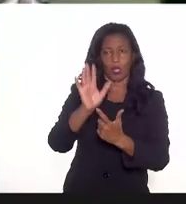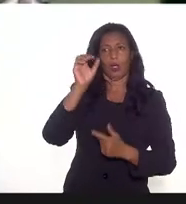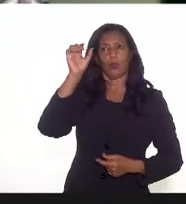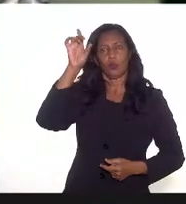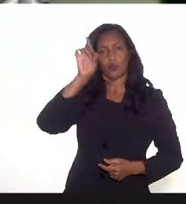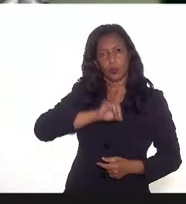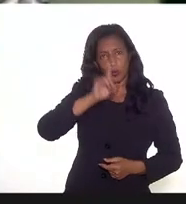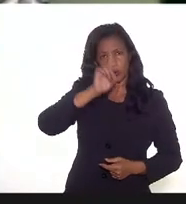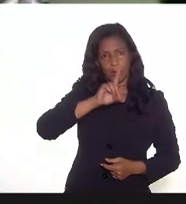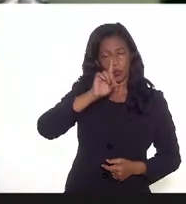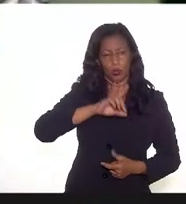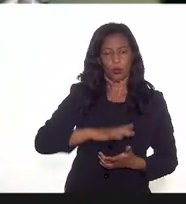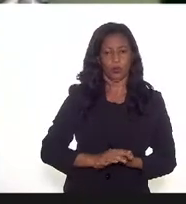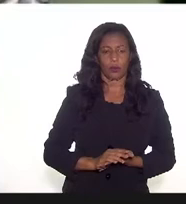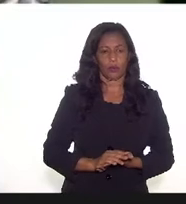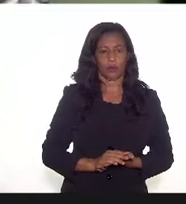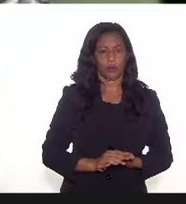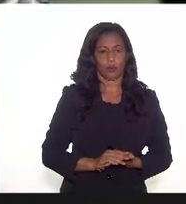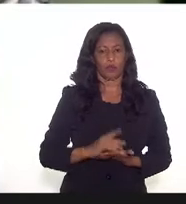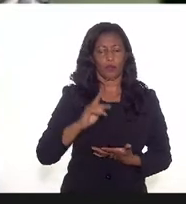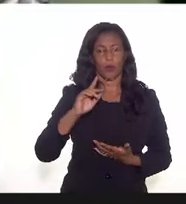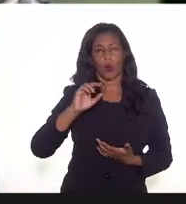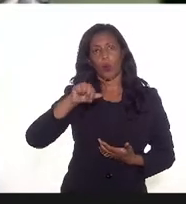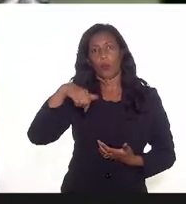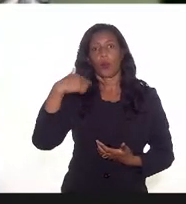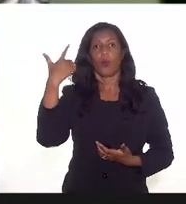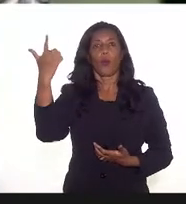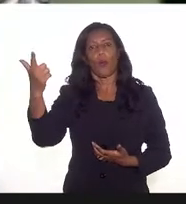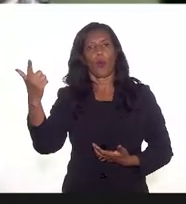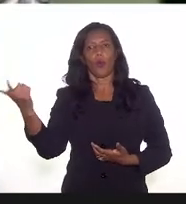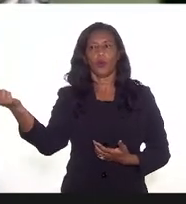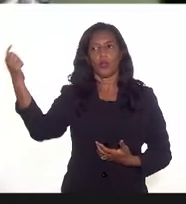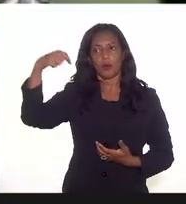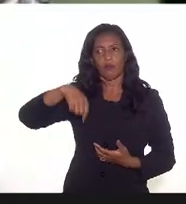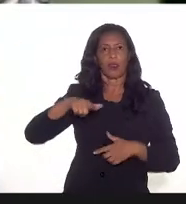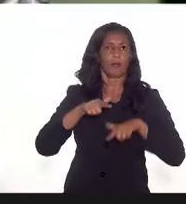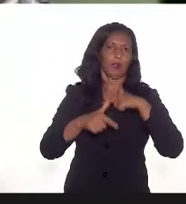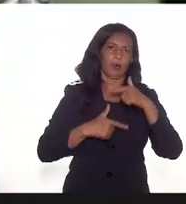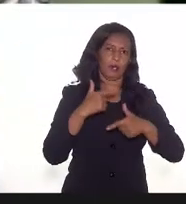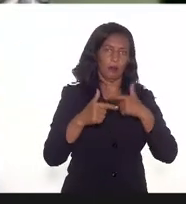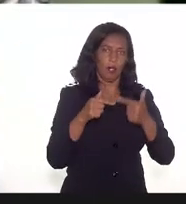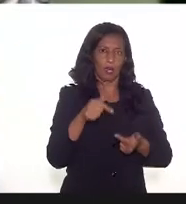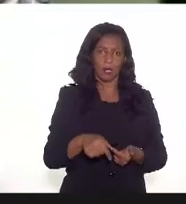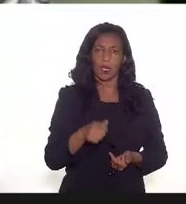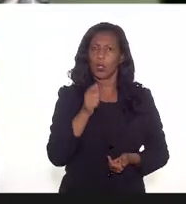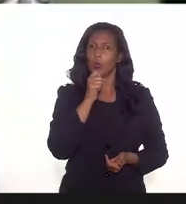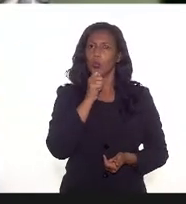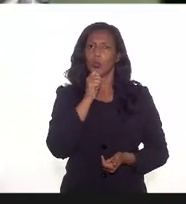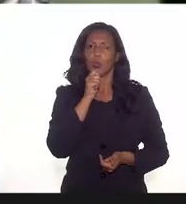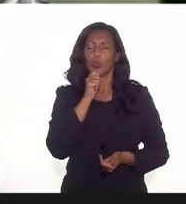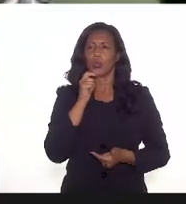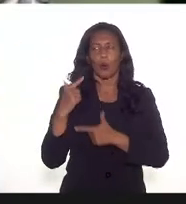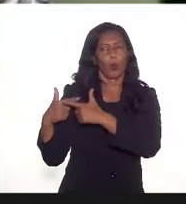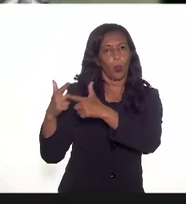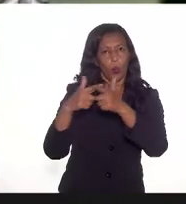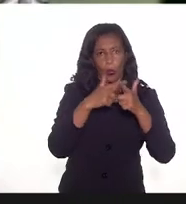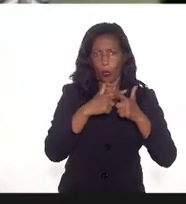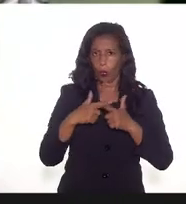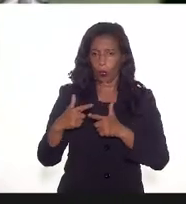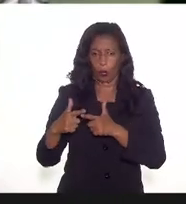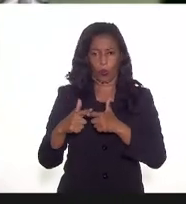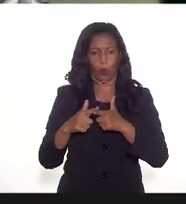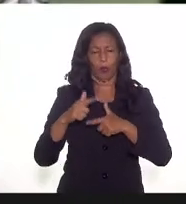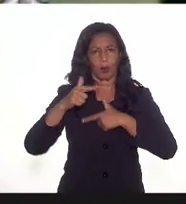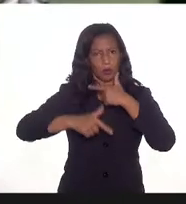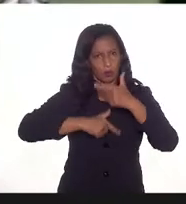ou para um próximo servidor que venha a trabalhar conosco, não haja um lapso temporal e que o